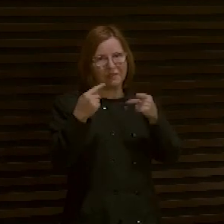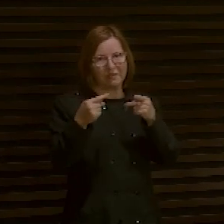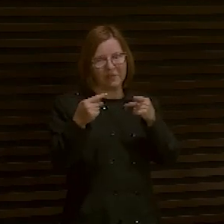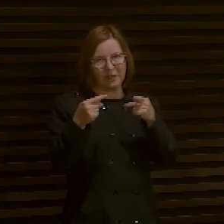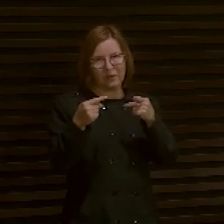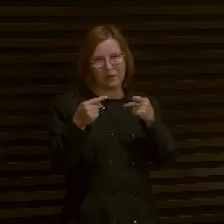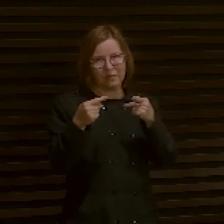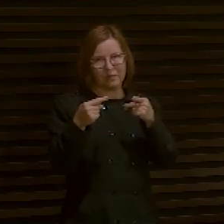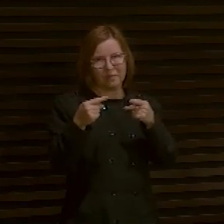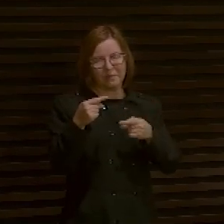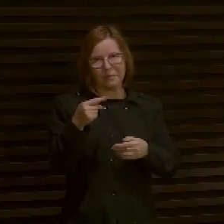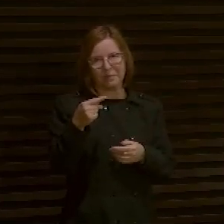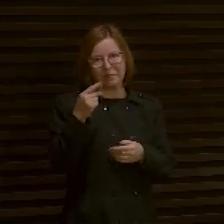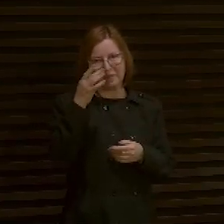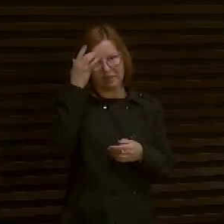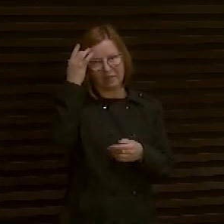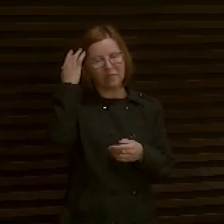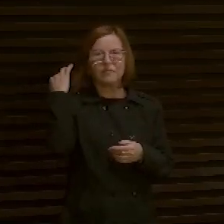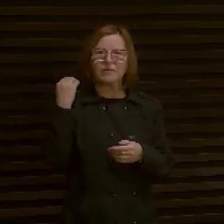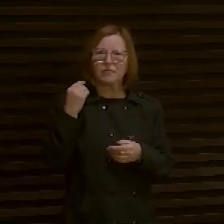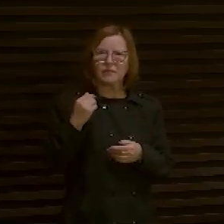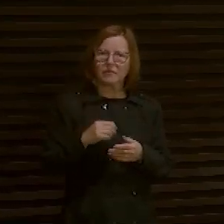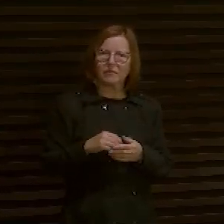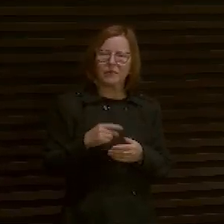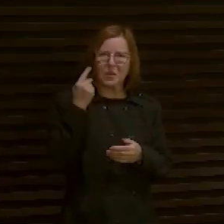o capitão do rei que foi incrédulo.